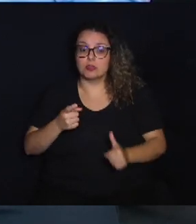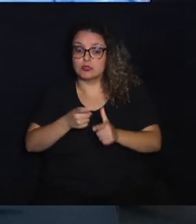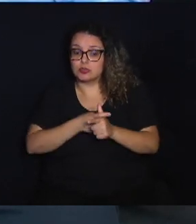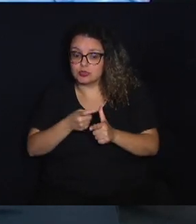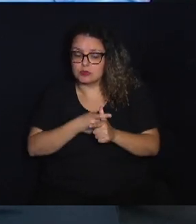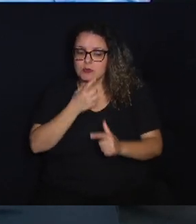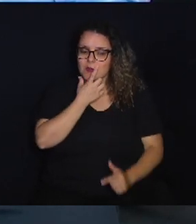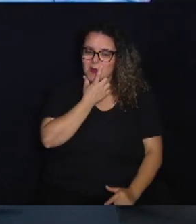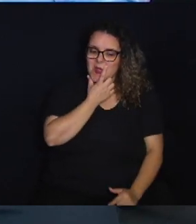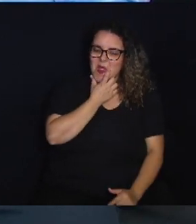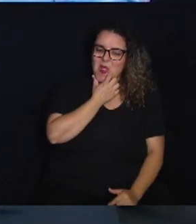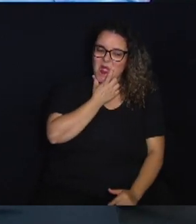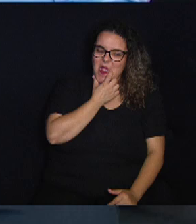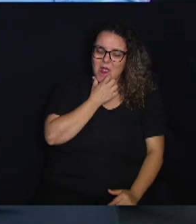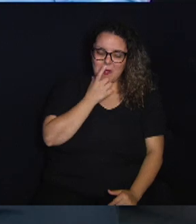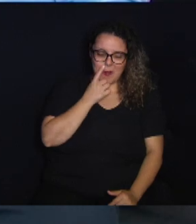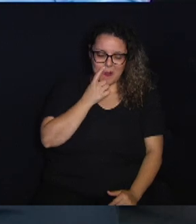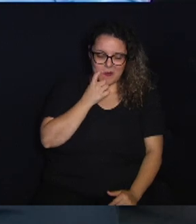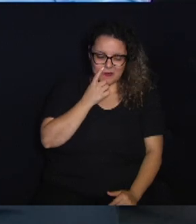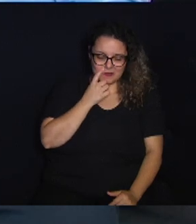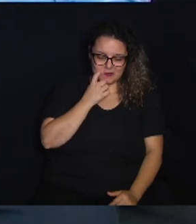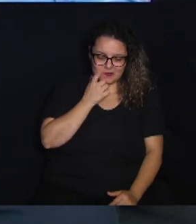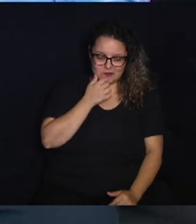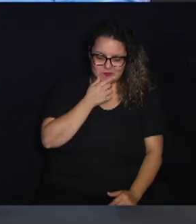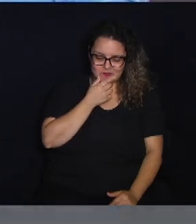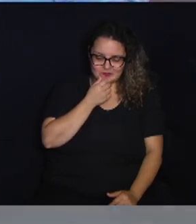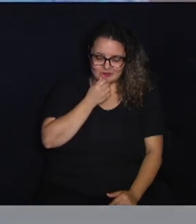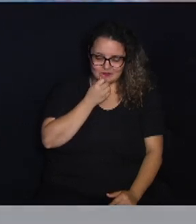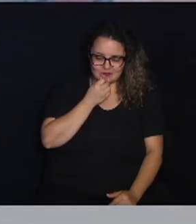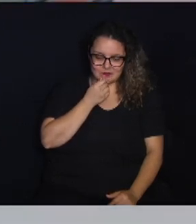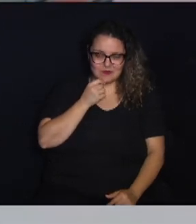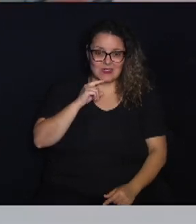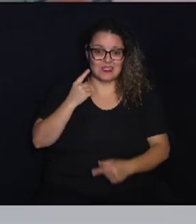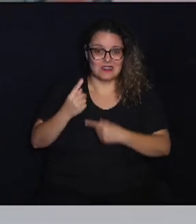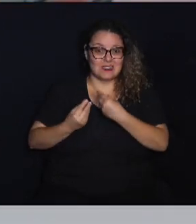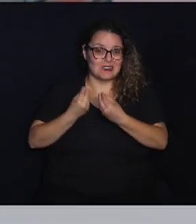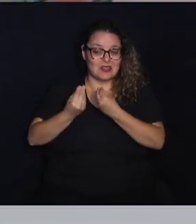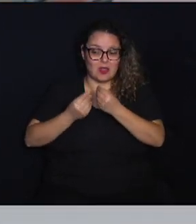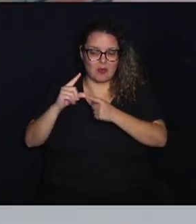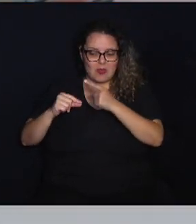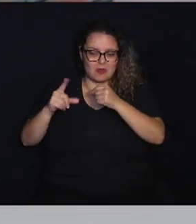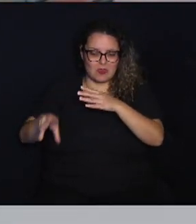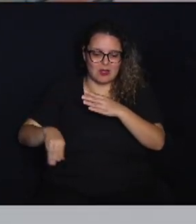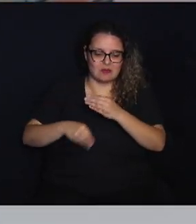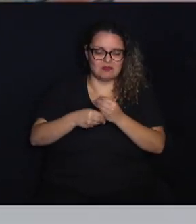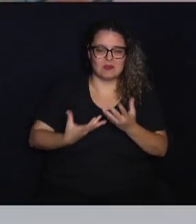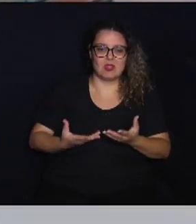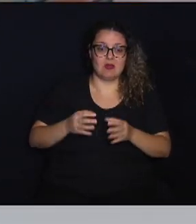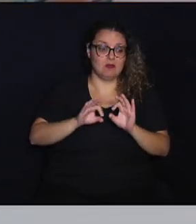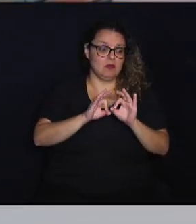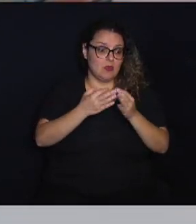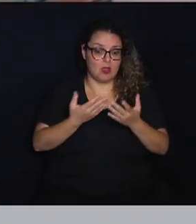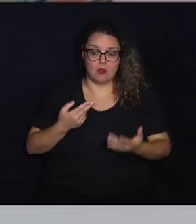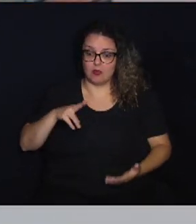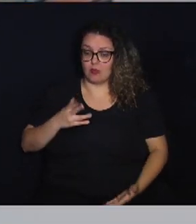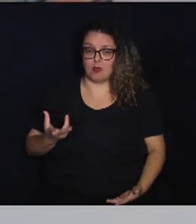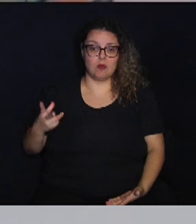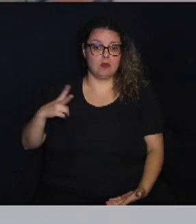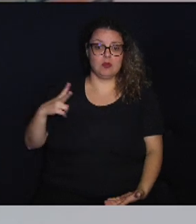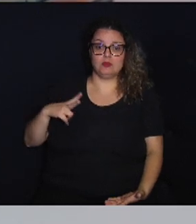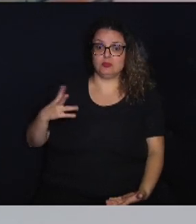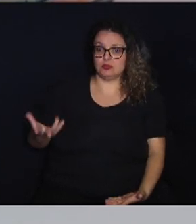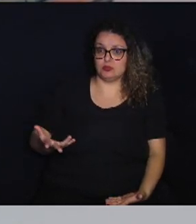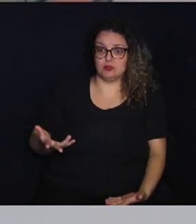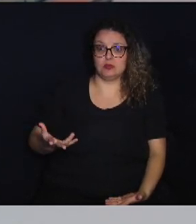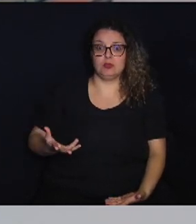tenho possibilidades de incrementar a minha receita, seja ela familiar ou seja individual, com um